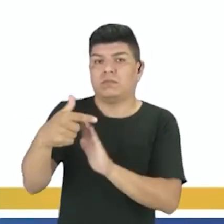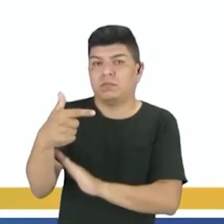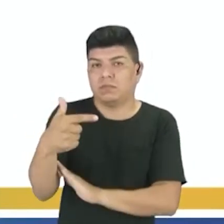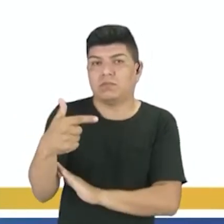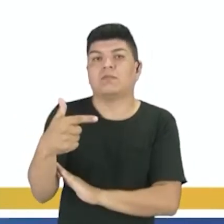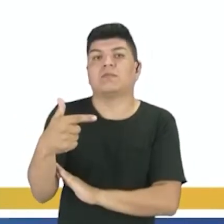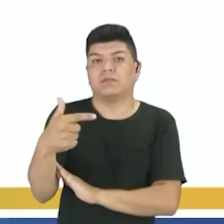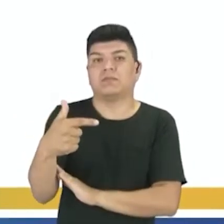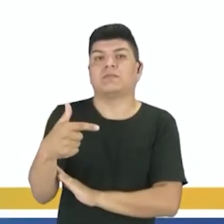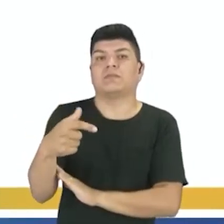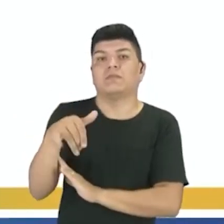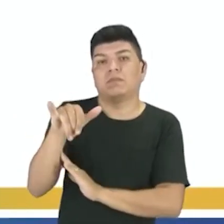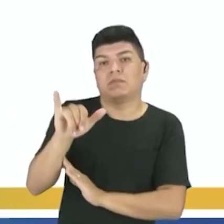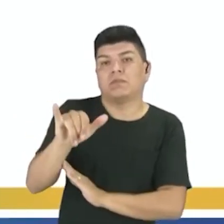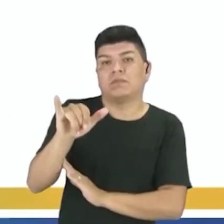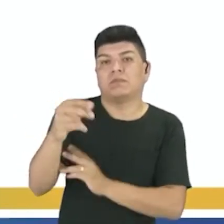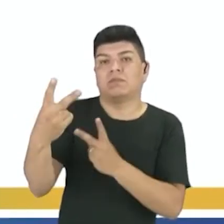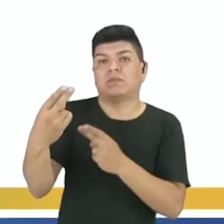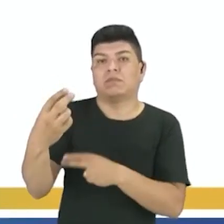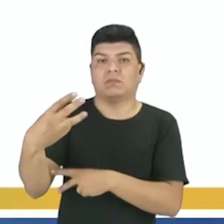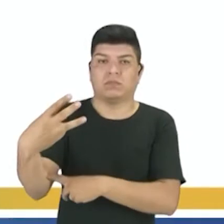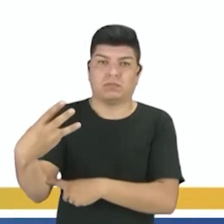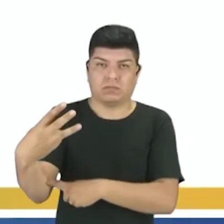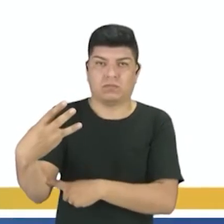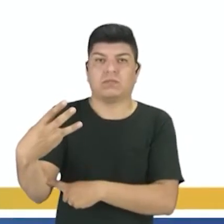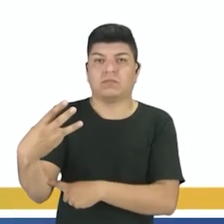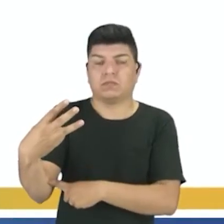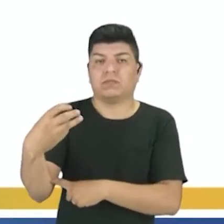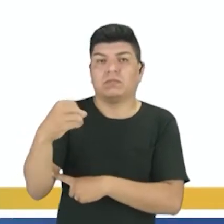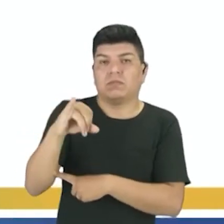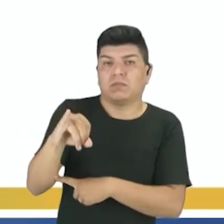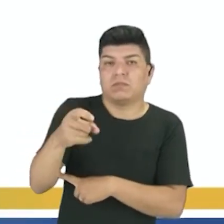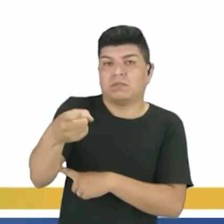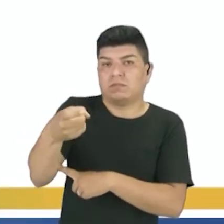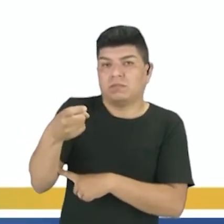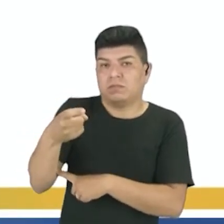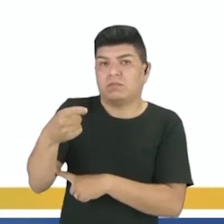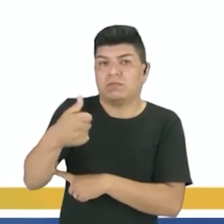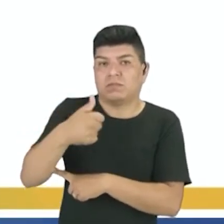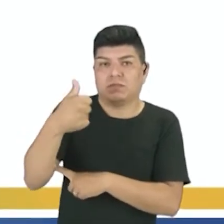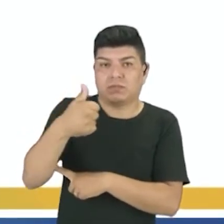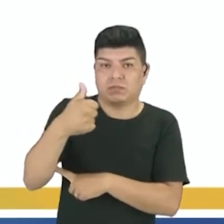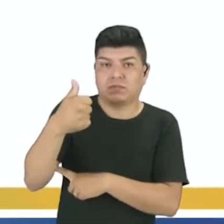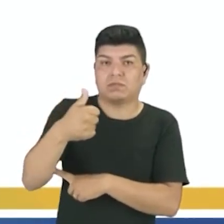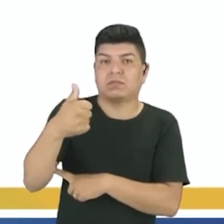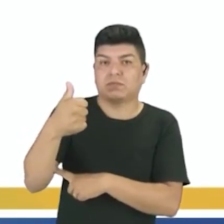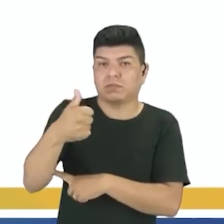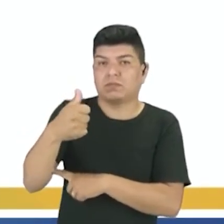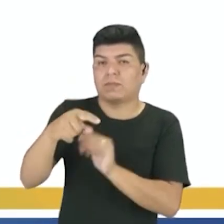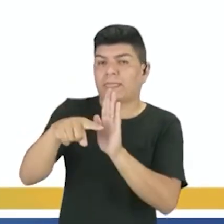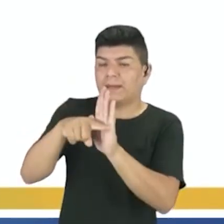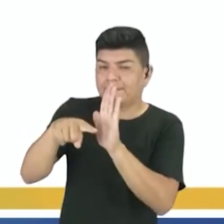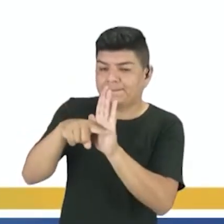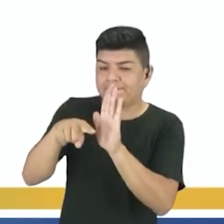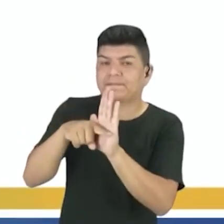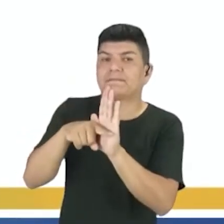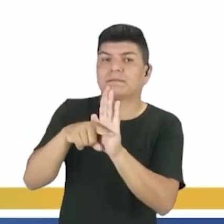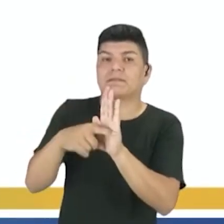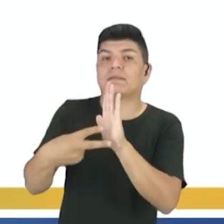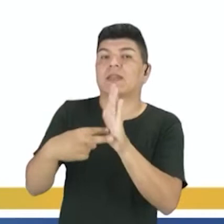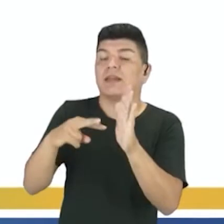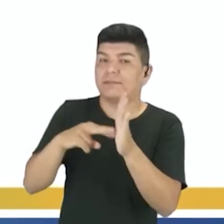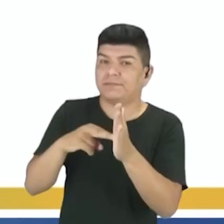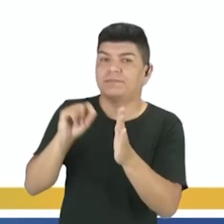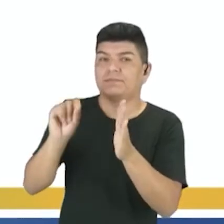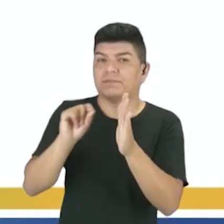e coordenada y igual a 3. Bom, se a coordenada x, que é a primeira, é negativa, isso quer